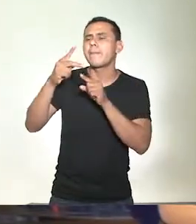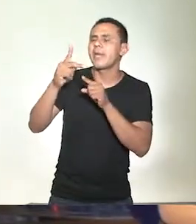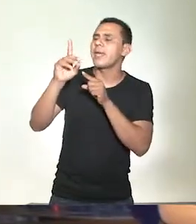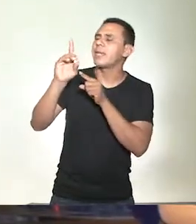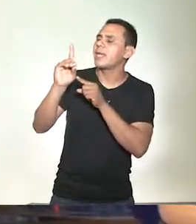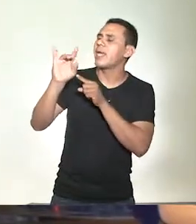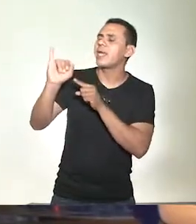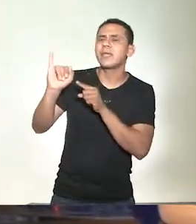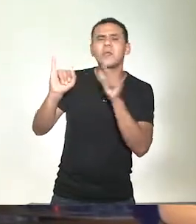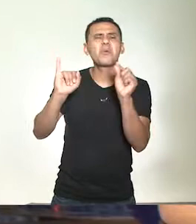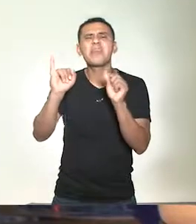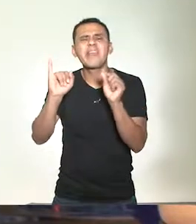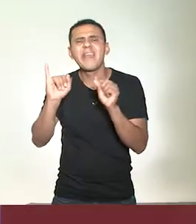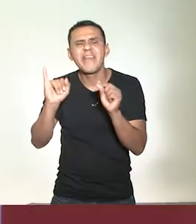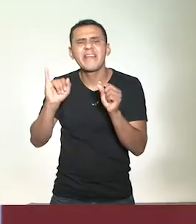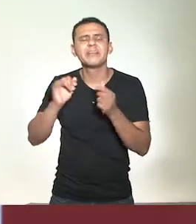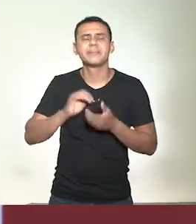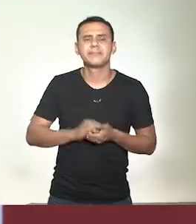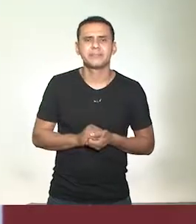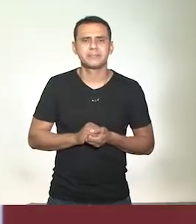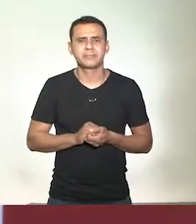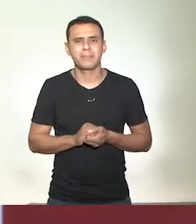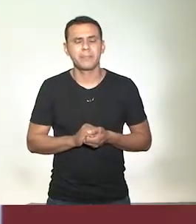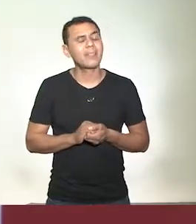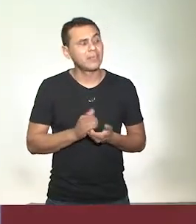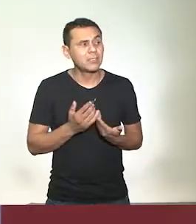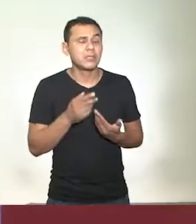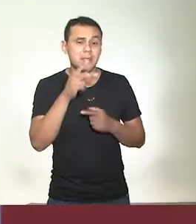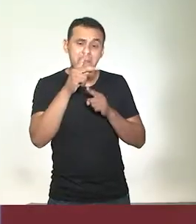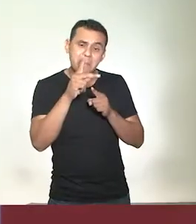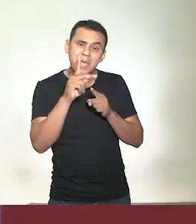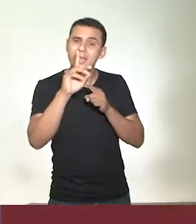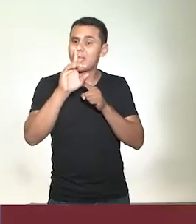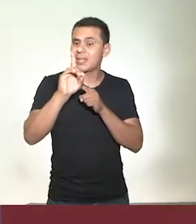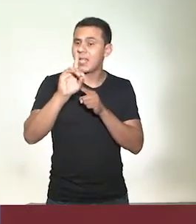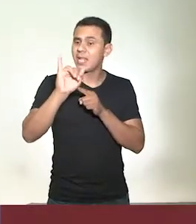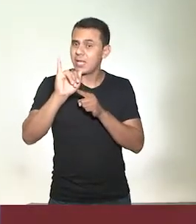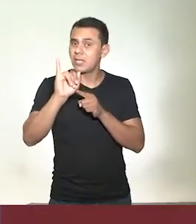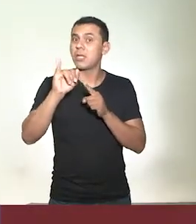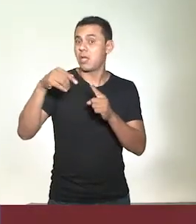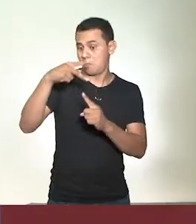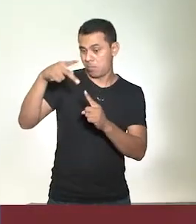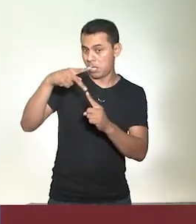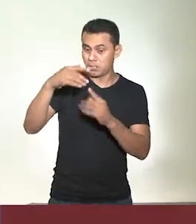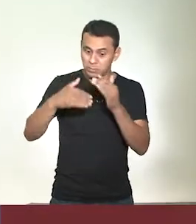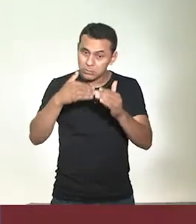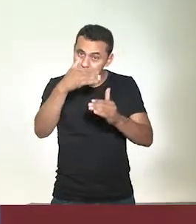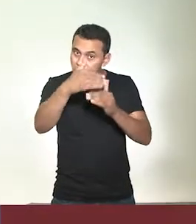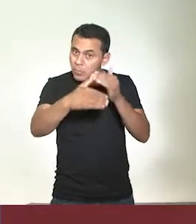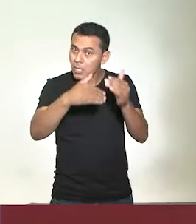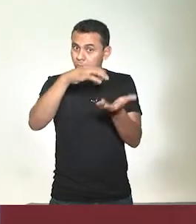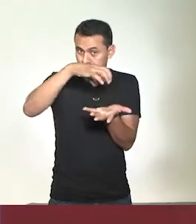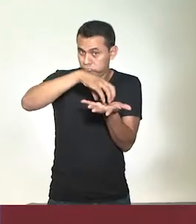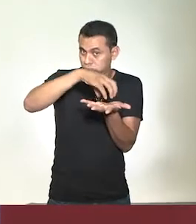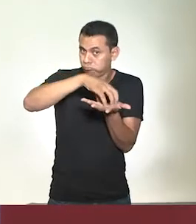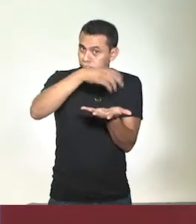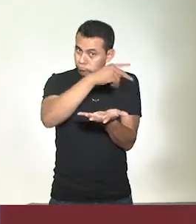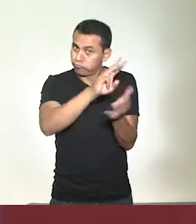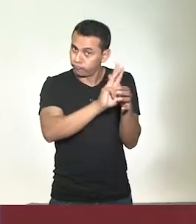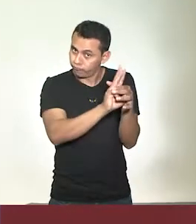o PDI como ele funciona Esse é o PDI aqui é o plano de desenvolvimento institucional